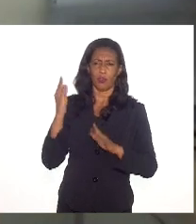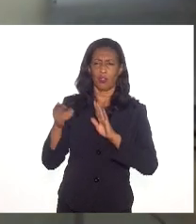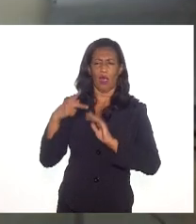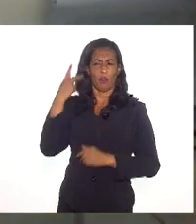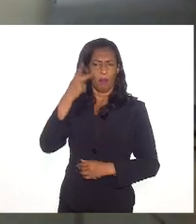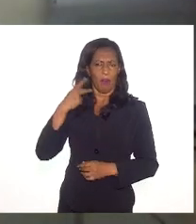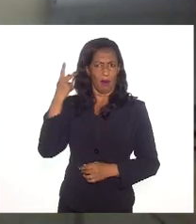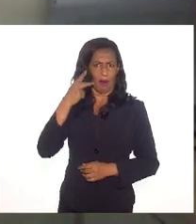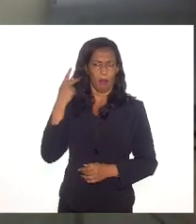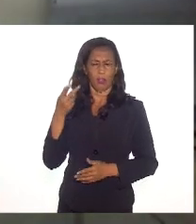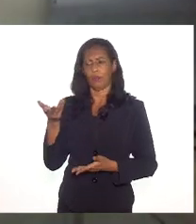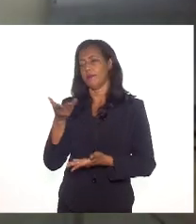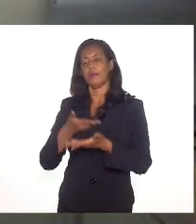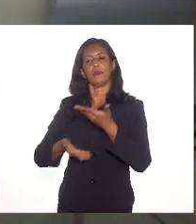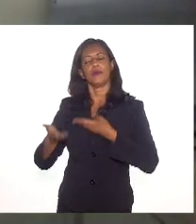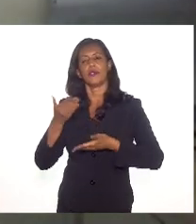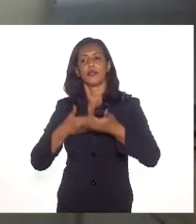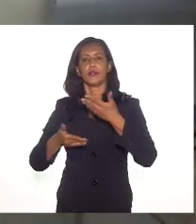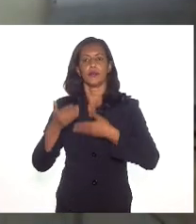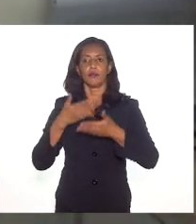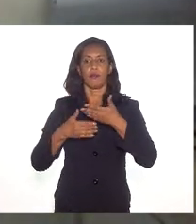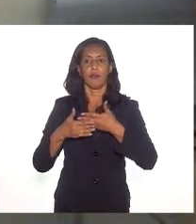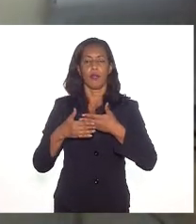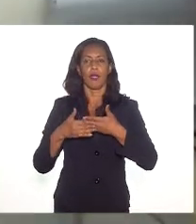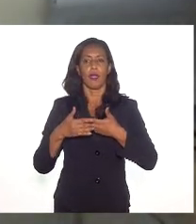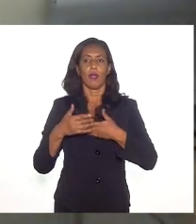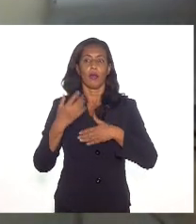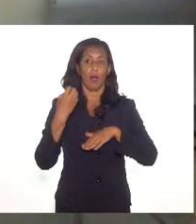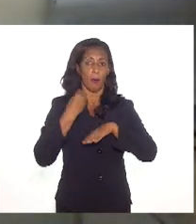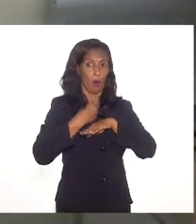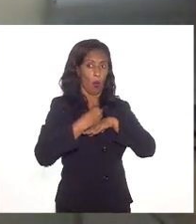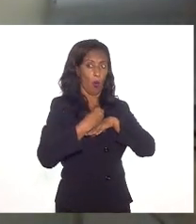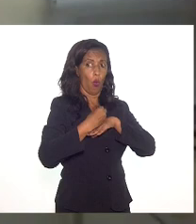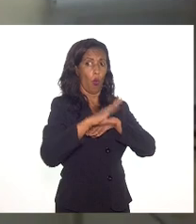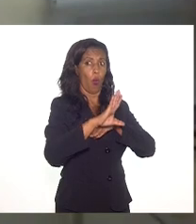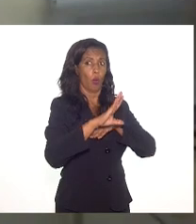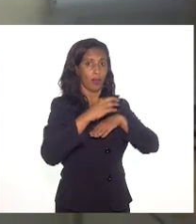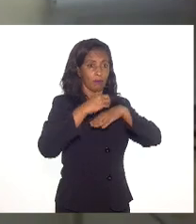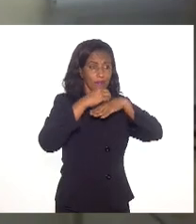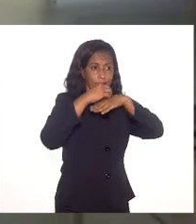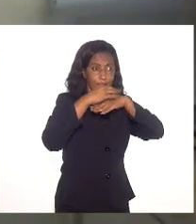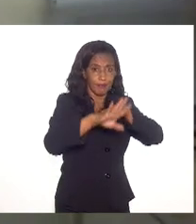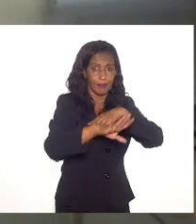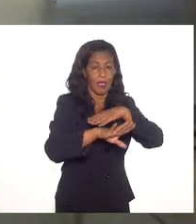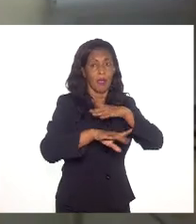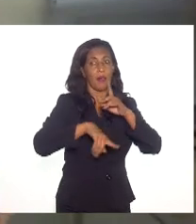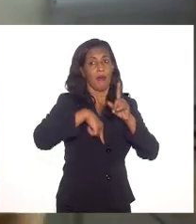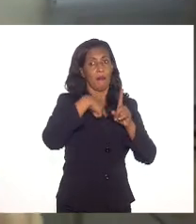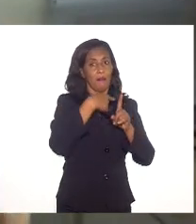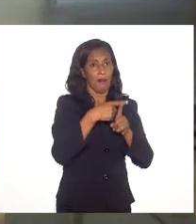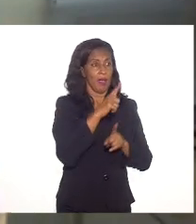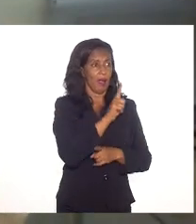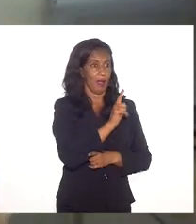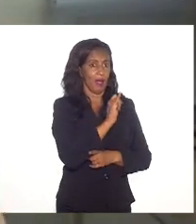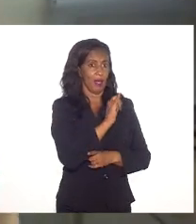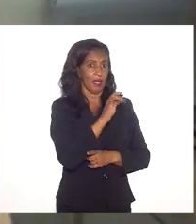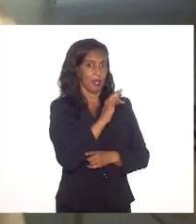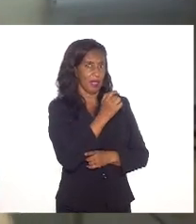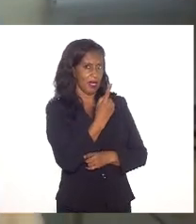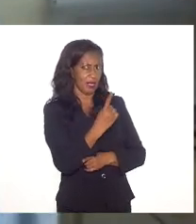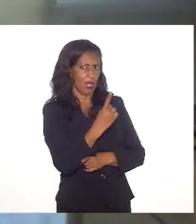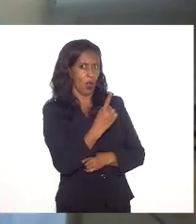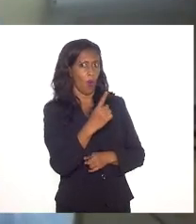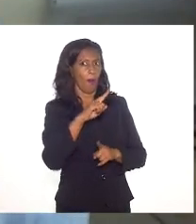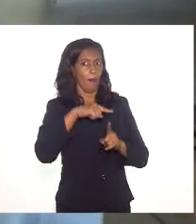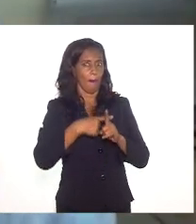parlamento, dele mandar outra mensagem, incluindo, além da licitação, a gestão para um órgão